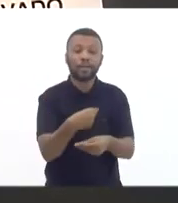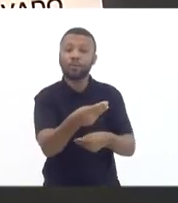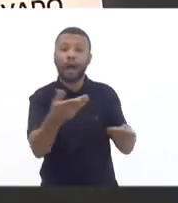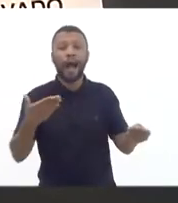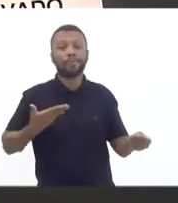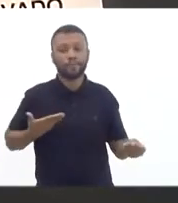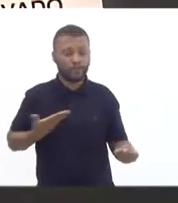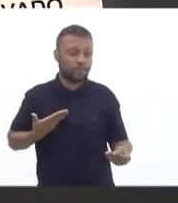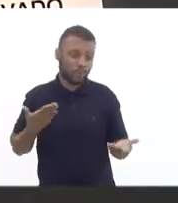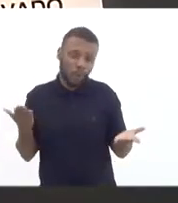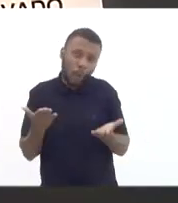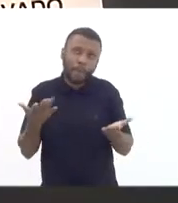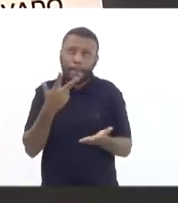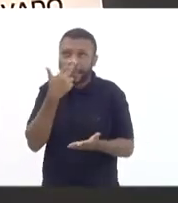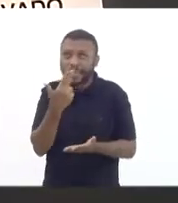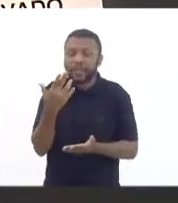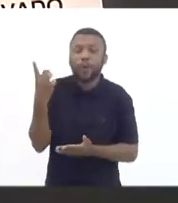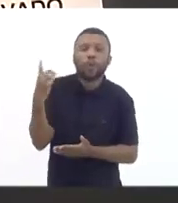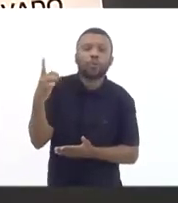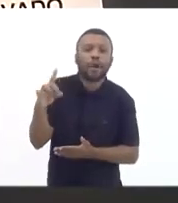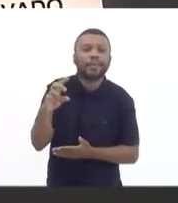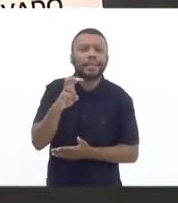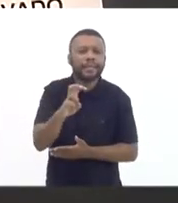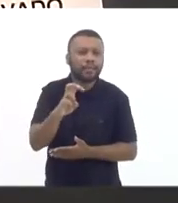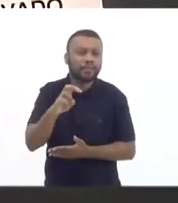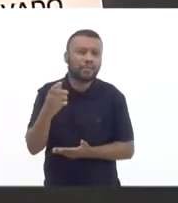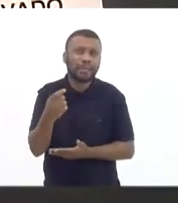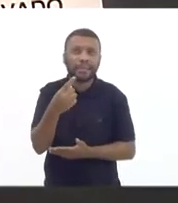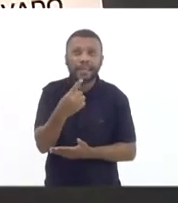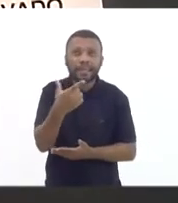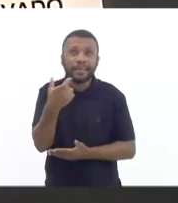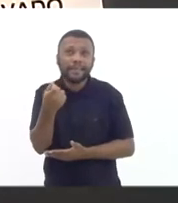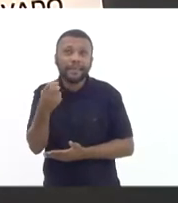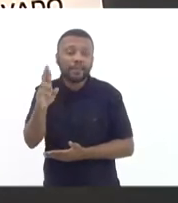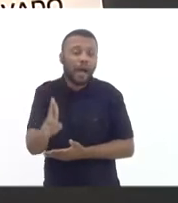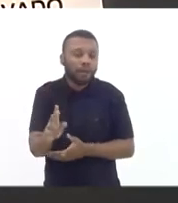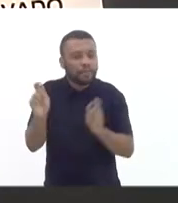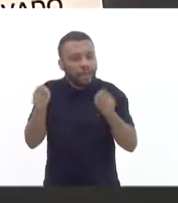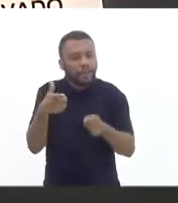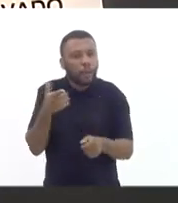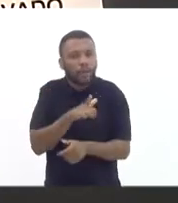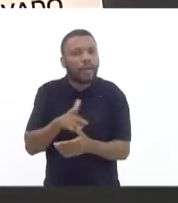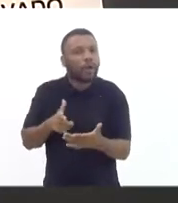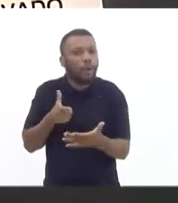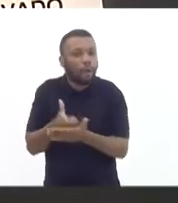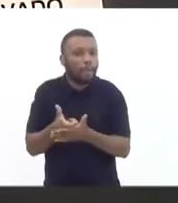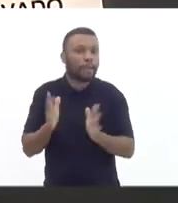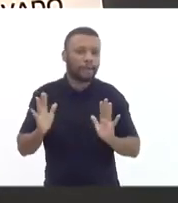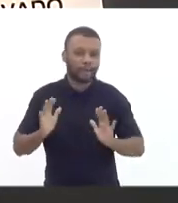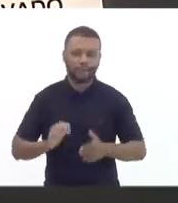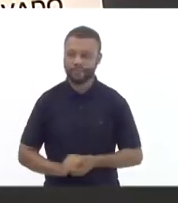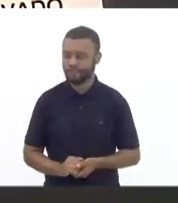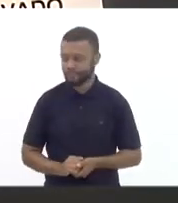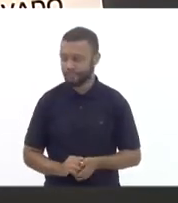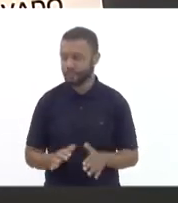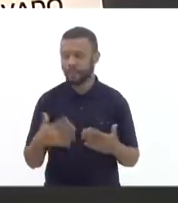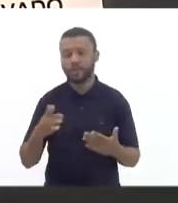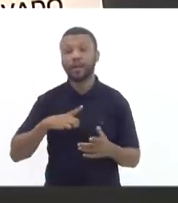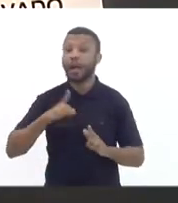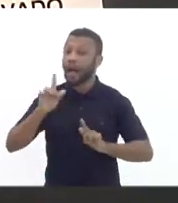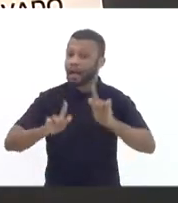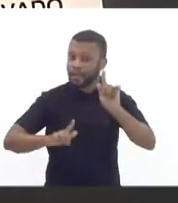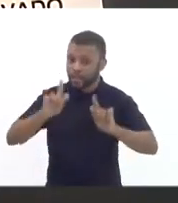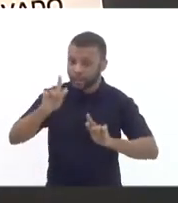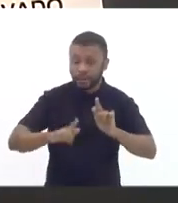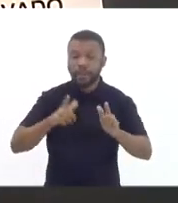R$6, R$5 e pouco agora. R$120 e pouco você consegue comprá-lo. Bom, de qualquer forma... com licitação, você